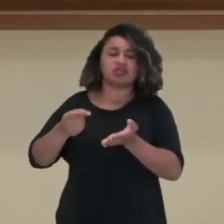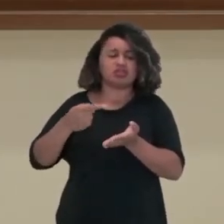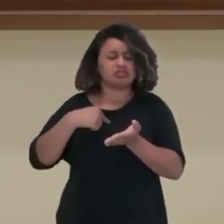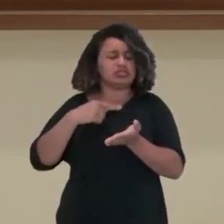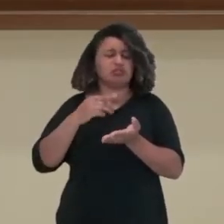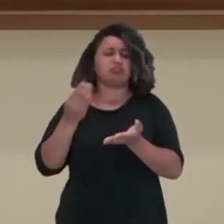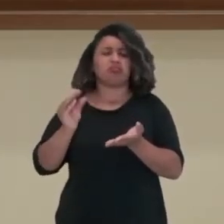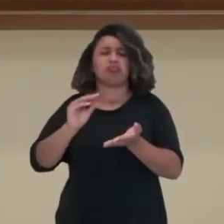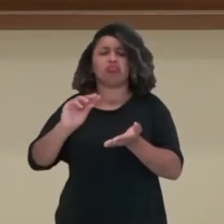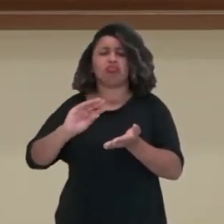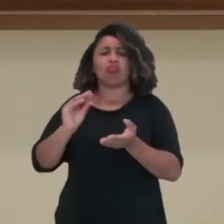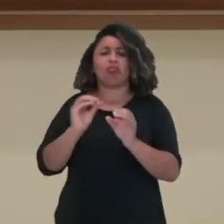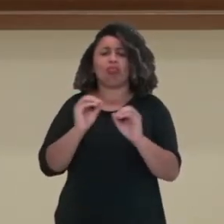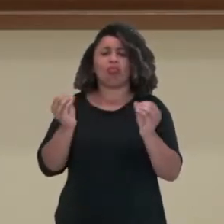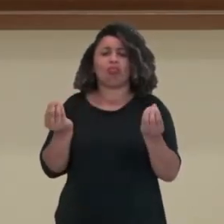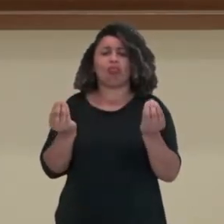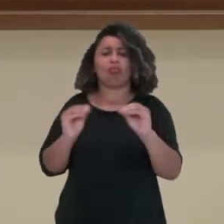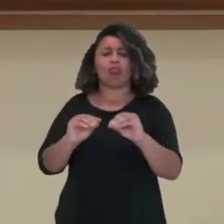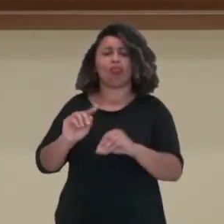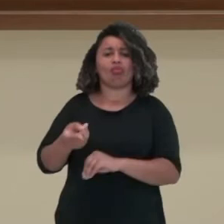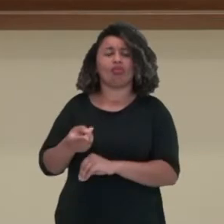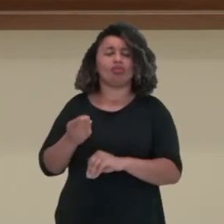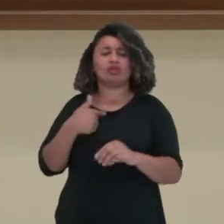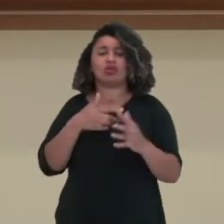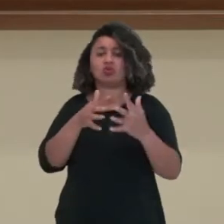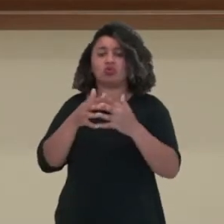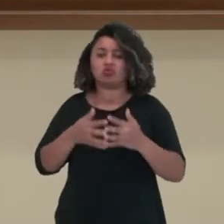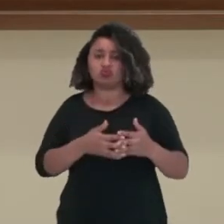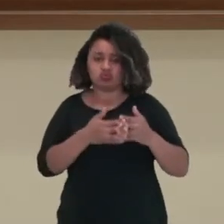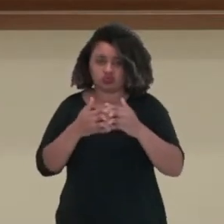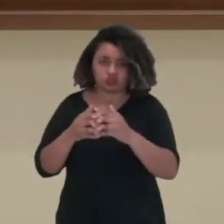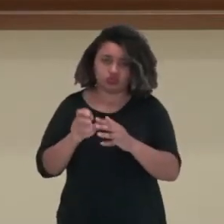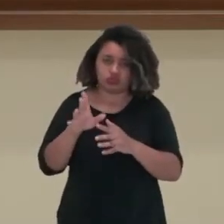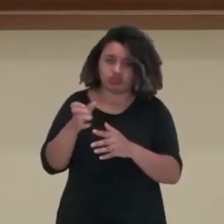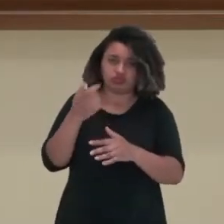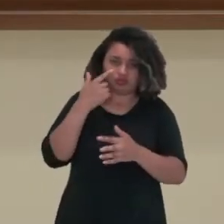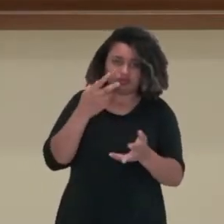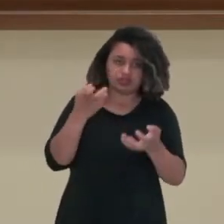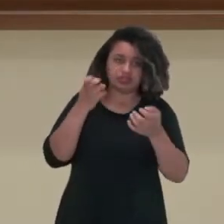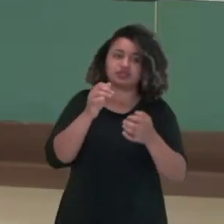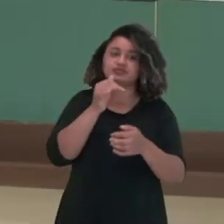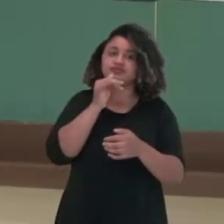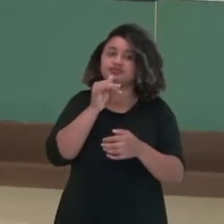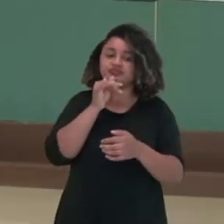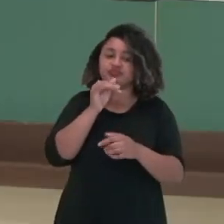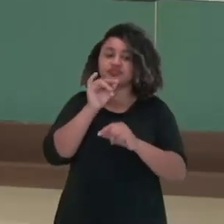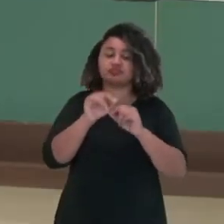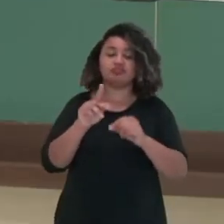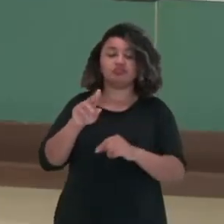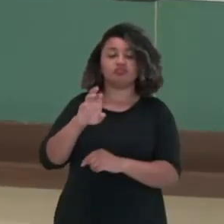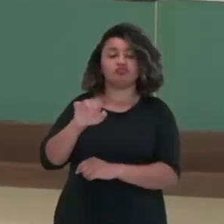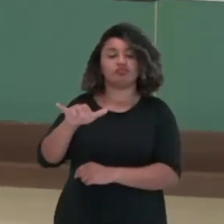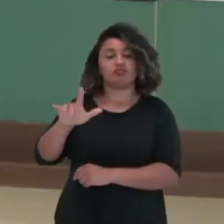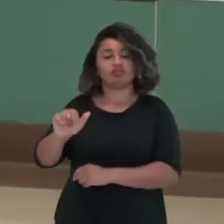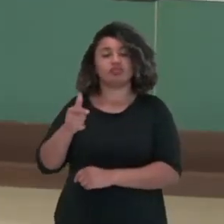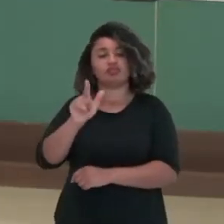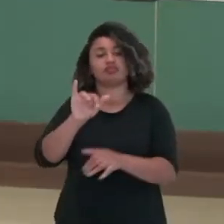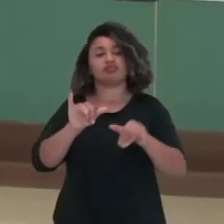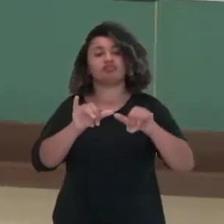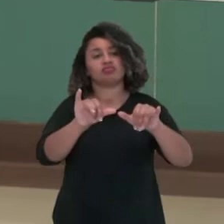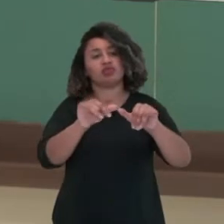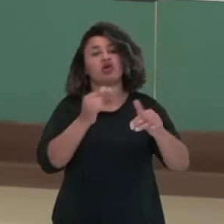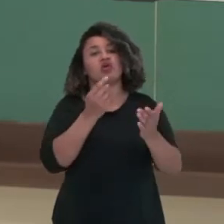que separar cada elemento por vírgula, beleza? Observe aqui, então, nosso exemplo. Priscila foi ao